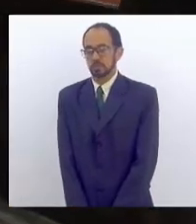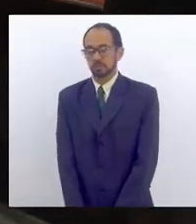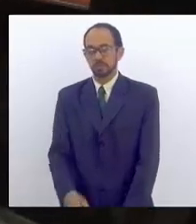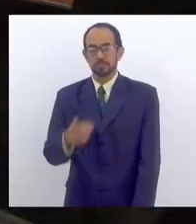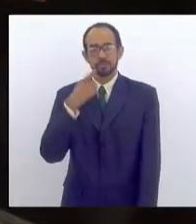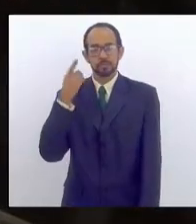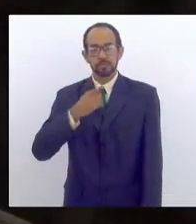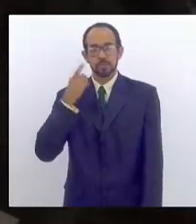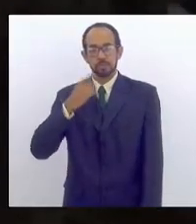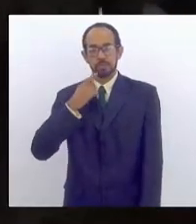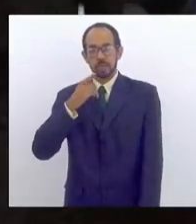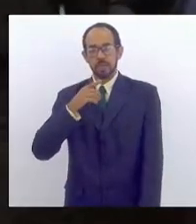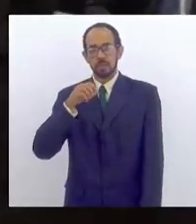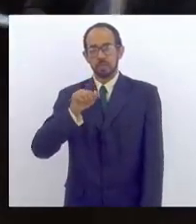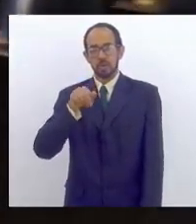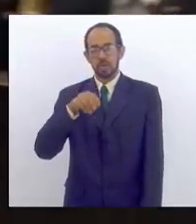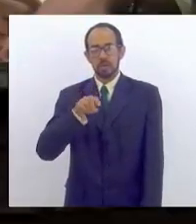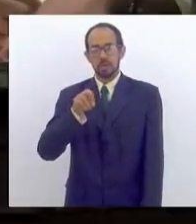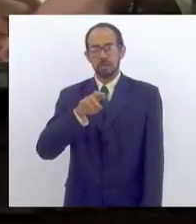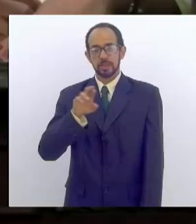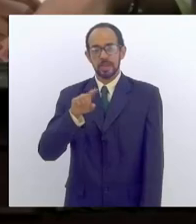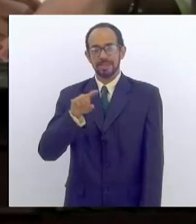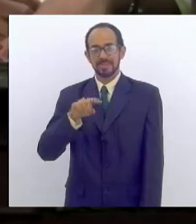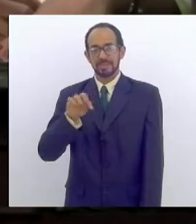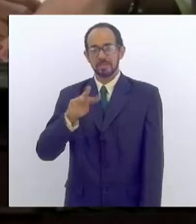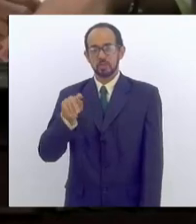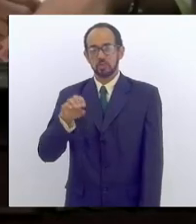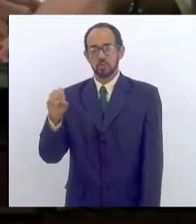Deputado Andrezinho Siciliano.